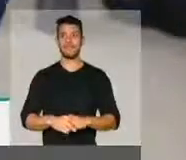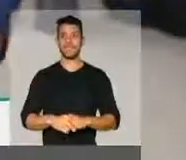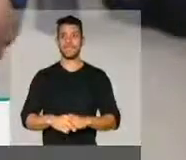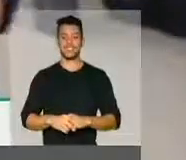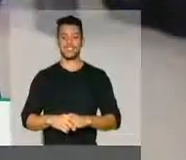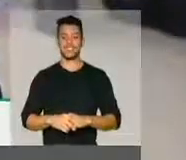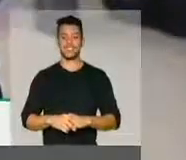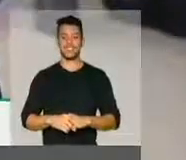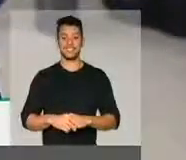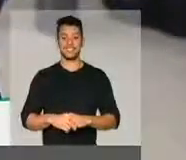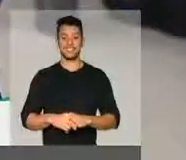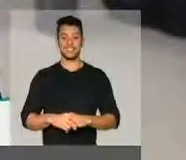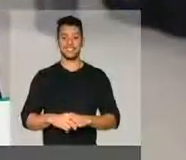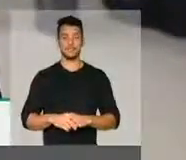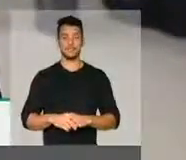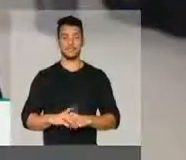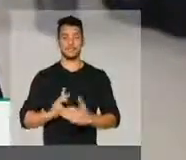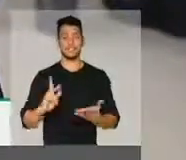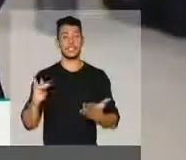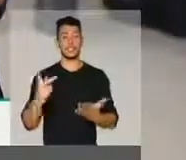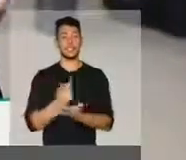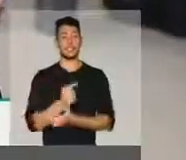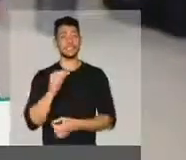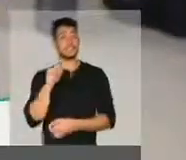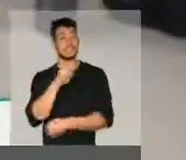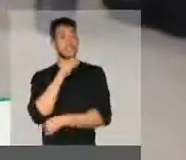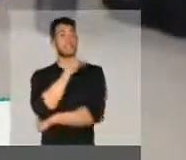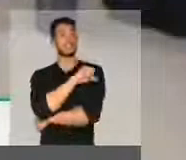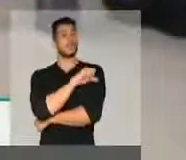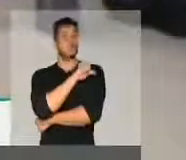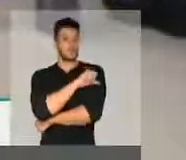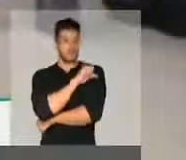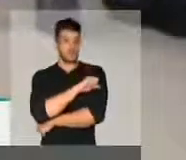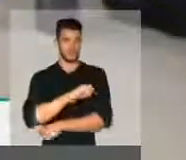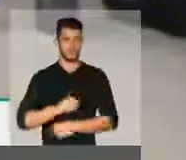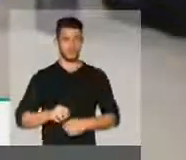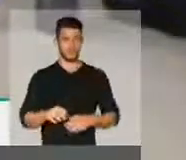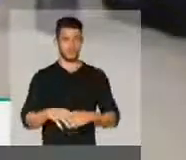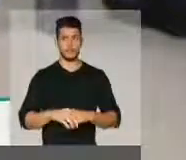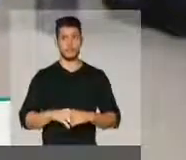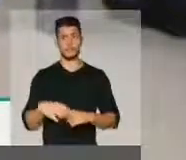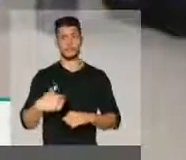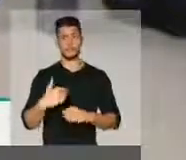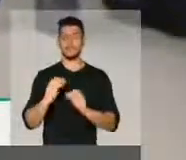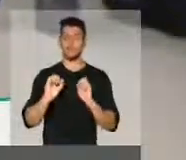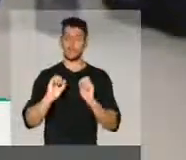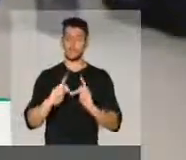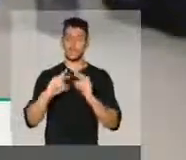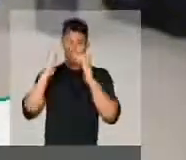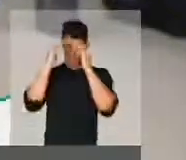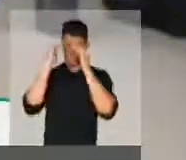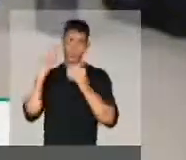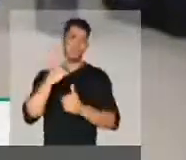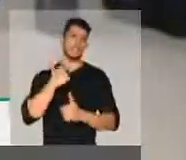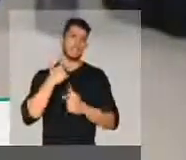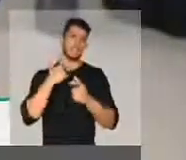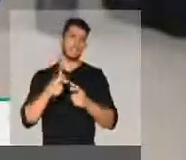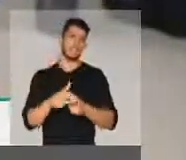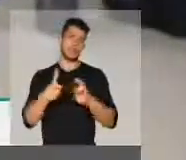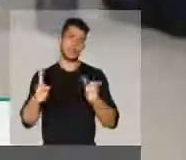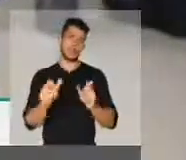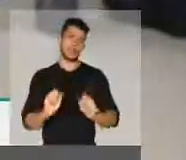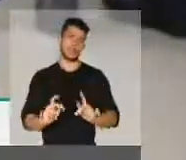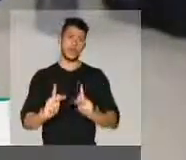que ocorre setorialmente no Rio de Janeiro, no meu entender, respeitando vontade da maioria, ou pelo